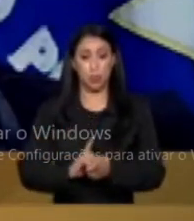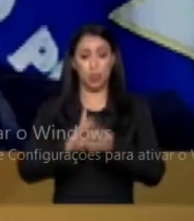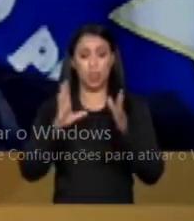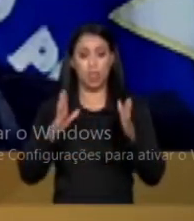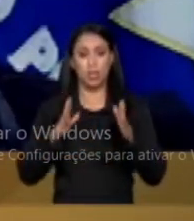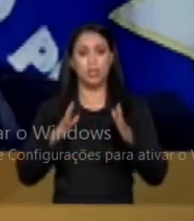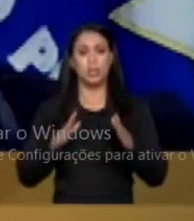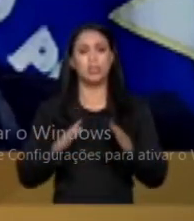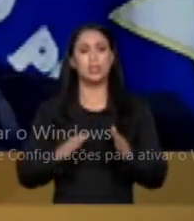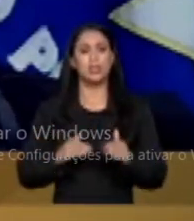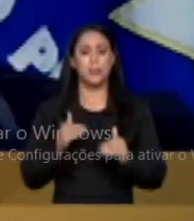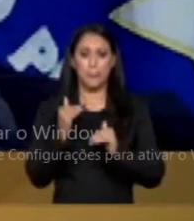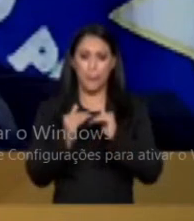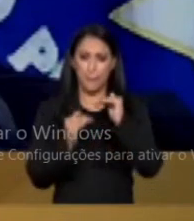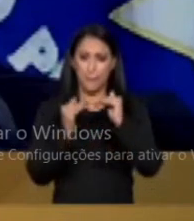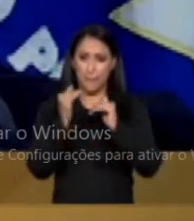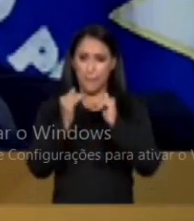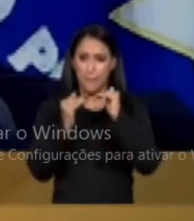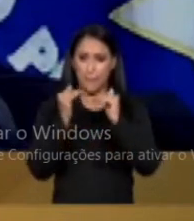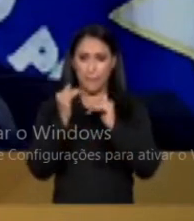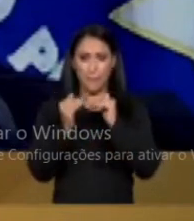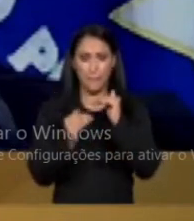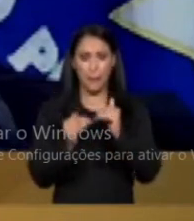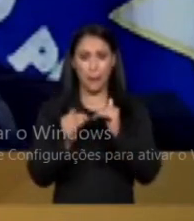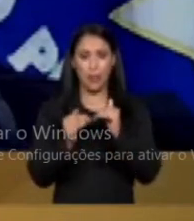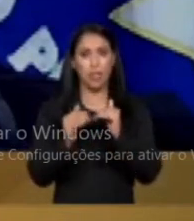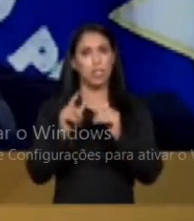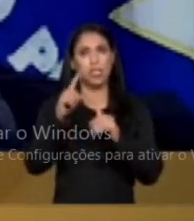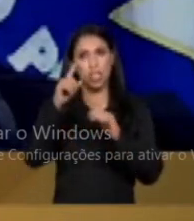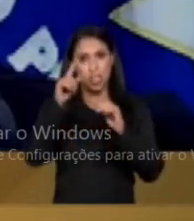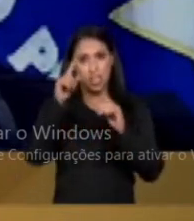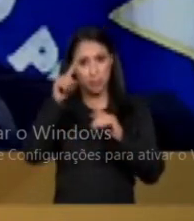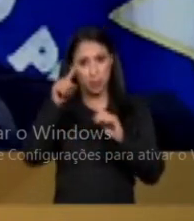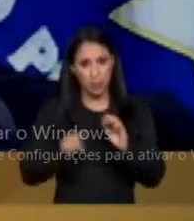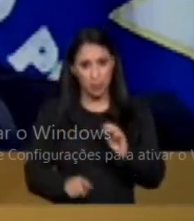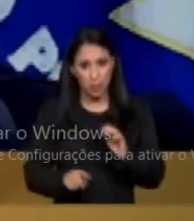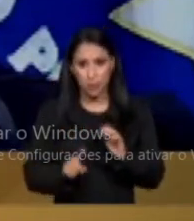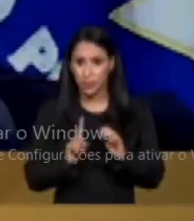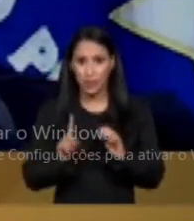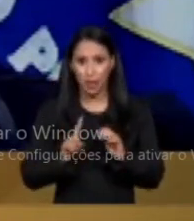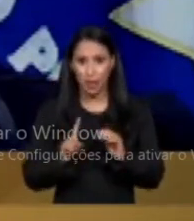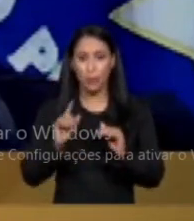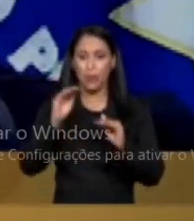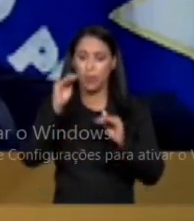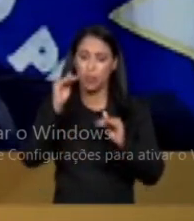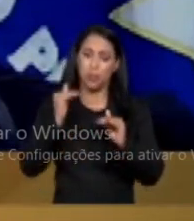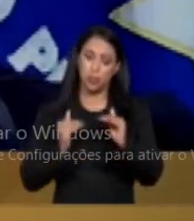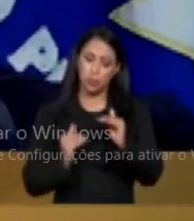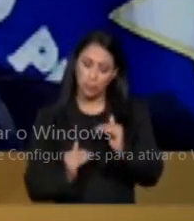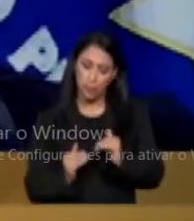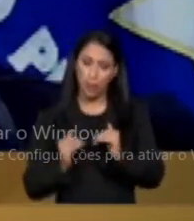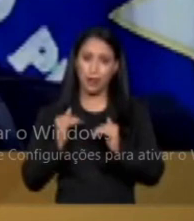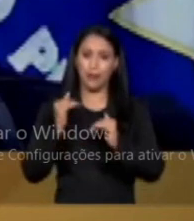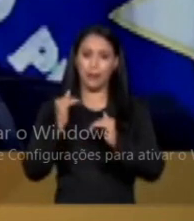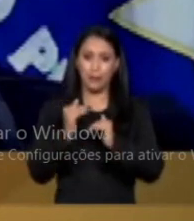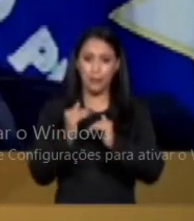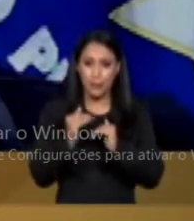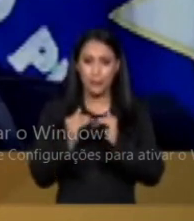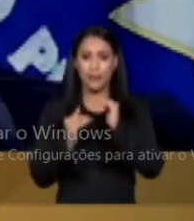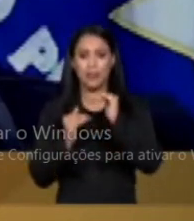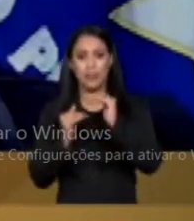mantenha invertida do cimo para a base, mas que ela se realize de baixo para